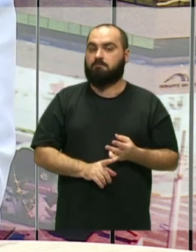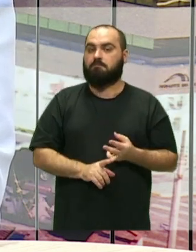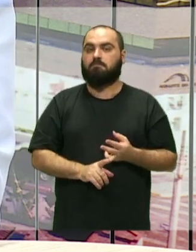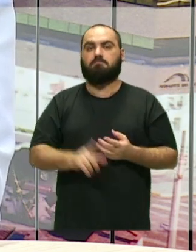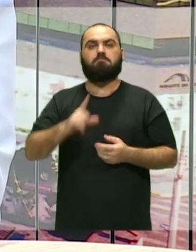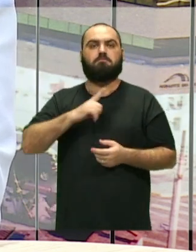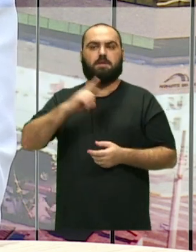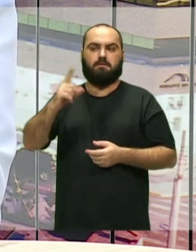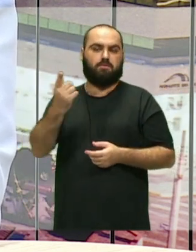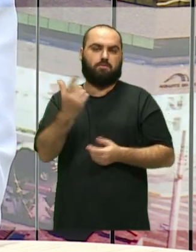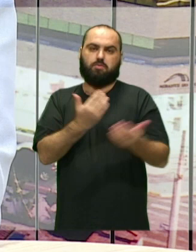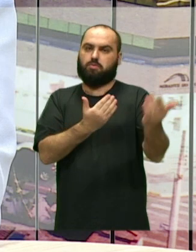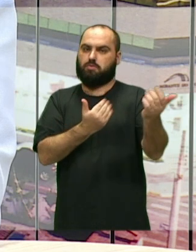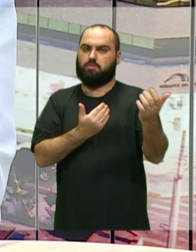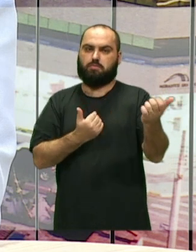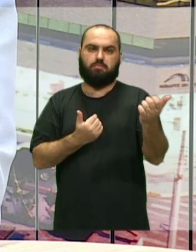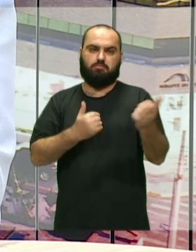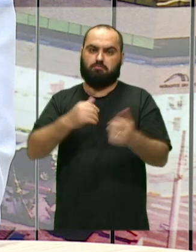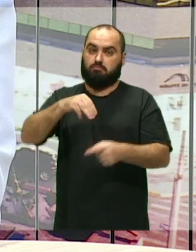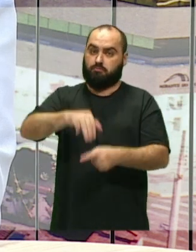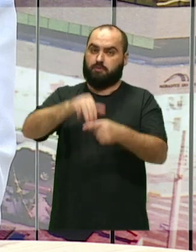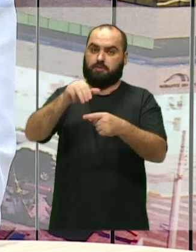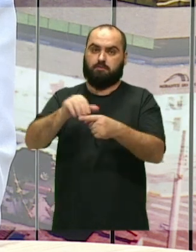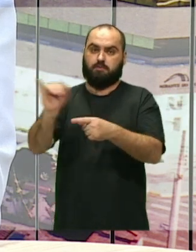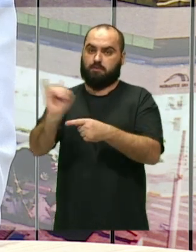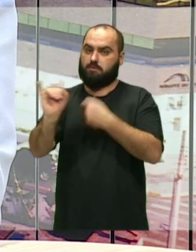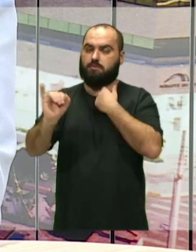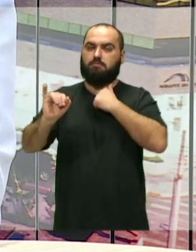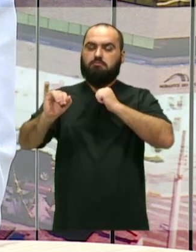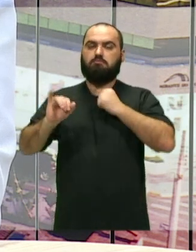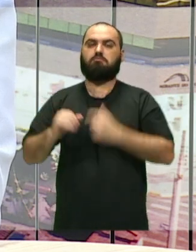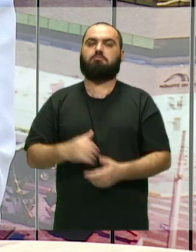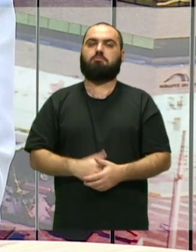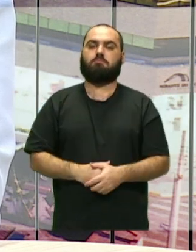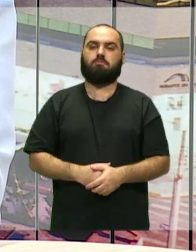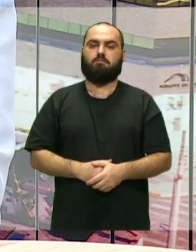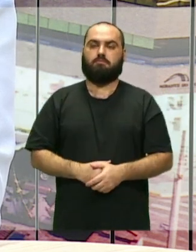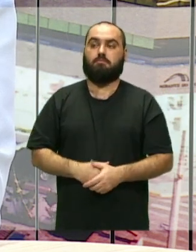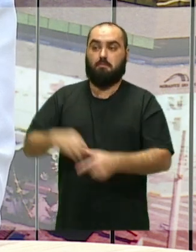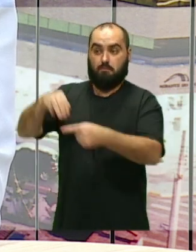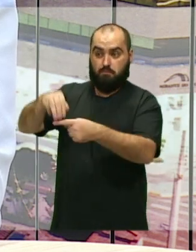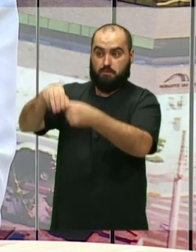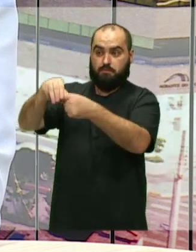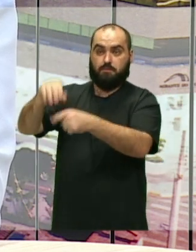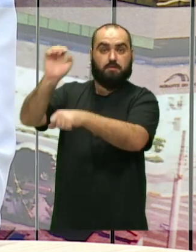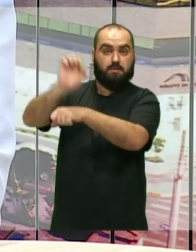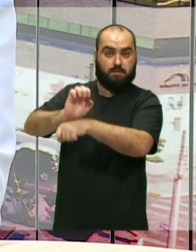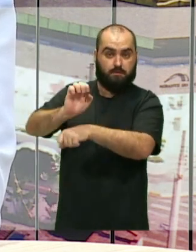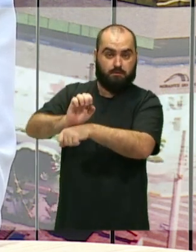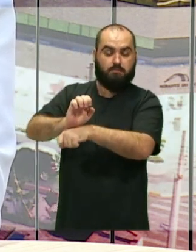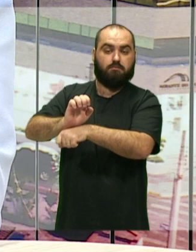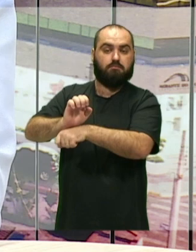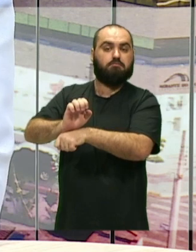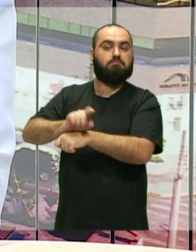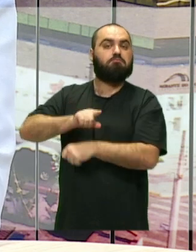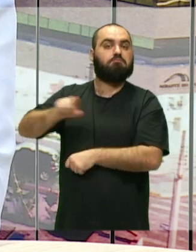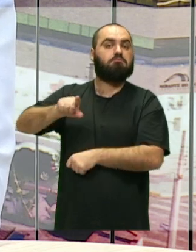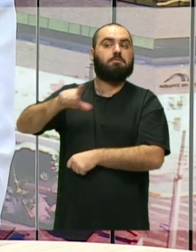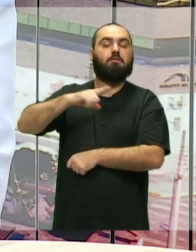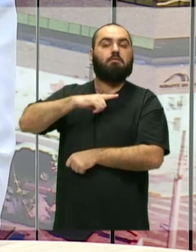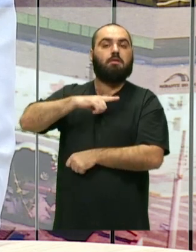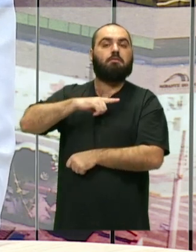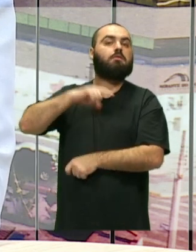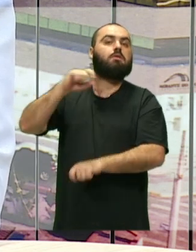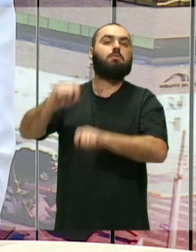pré-adolescentes adolescentes da rede pública né da Municipal Estadual E ali a gente